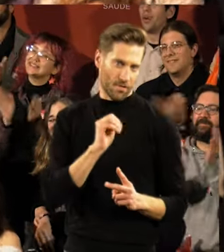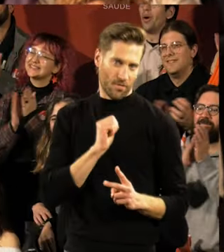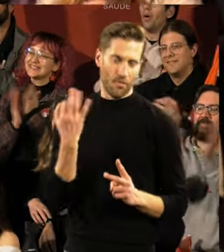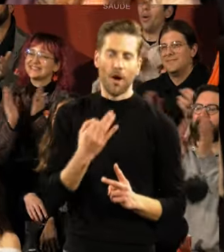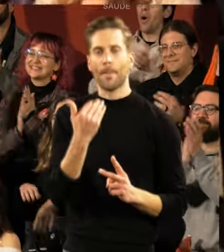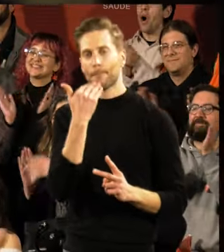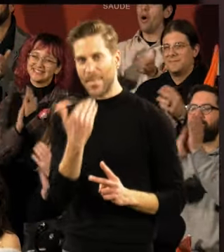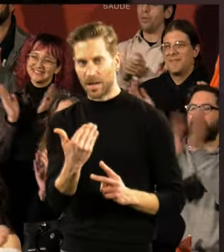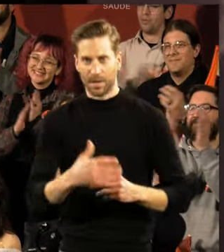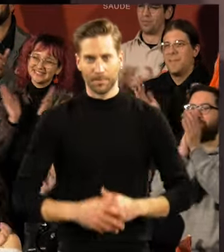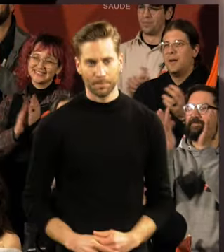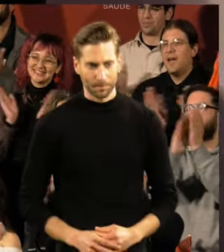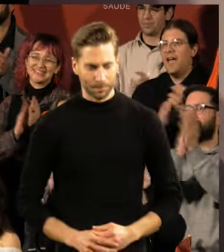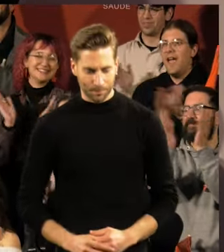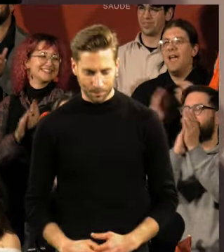Muito obrigada, Vânia.